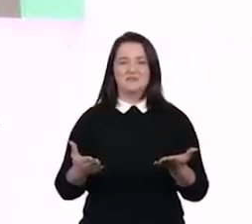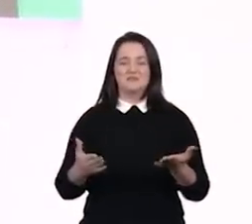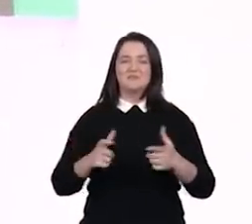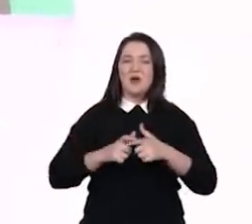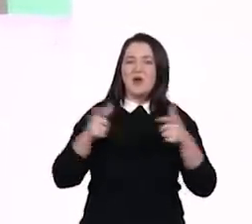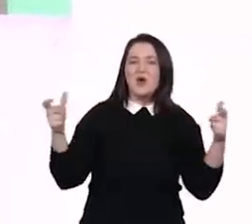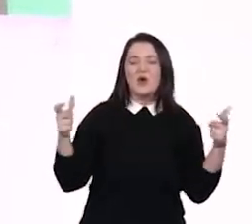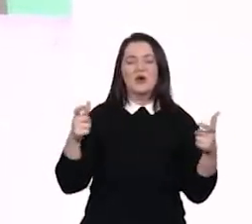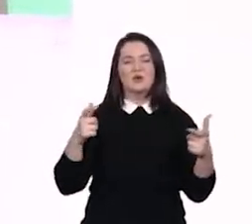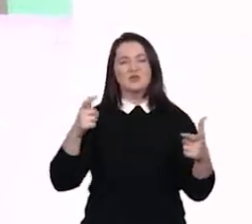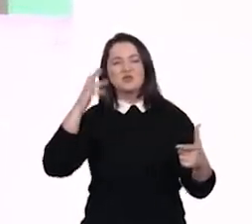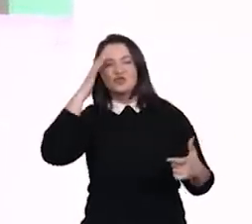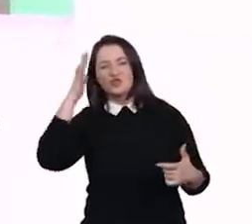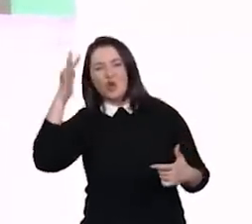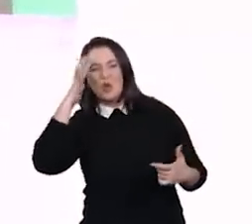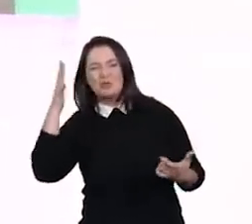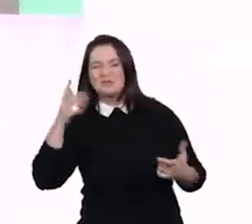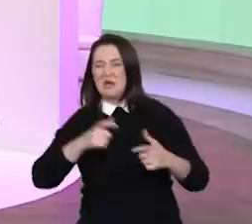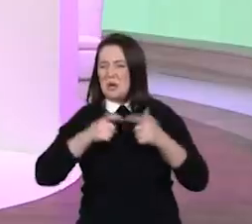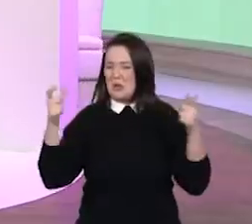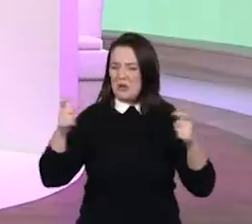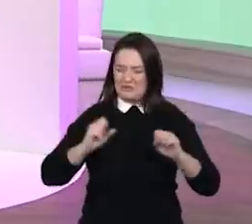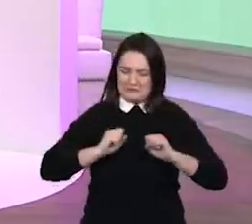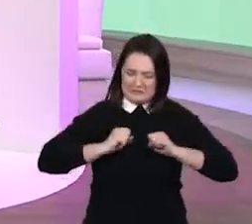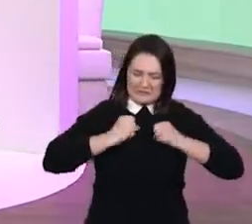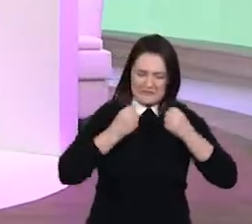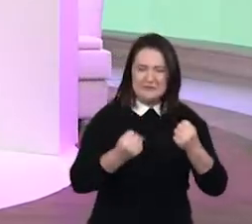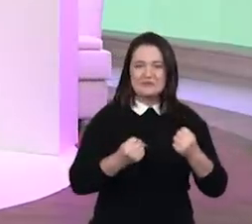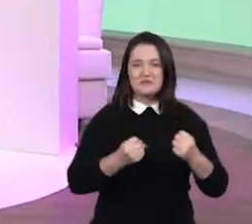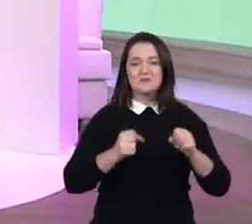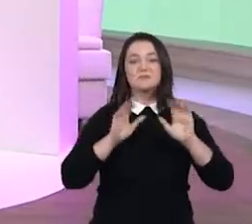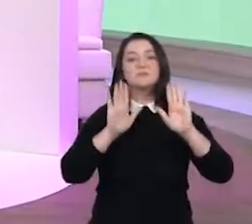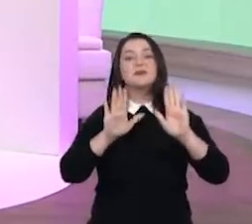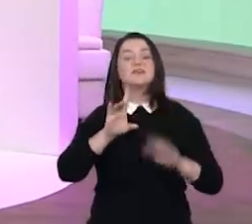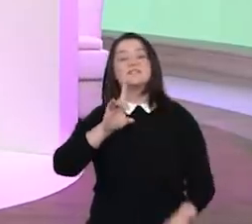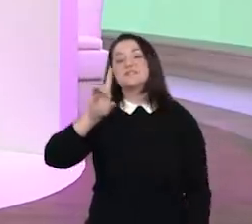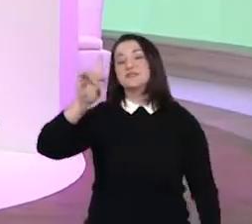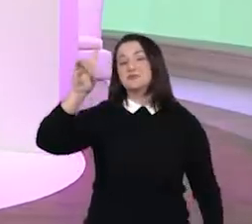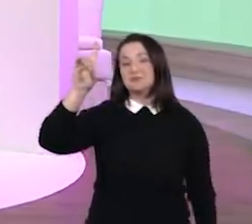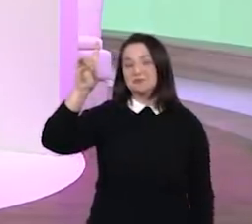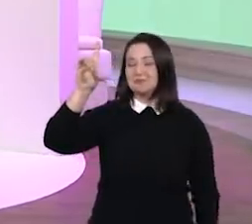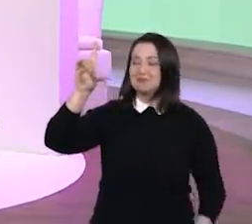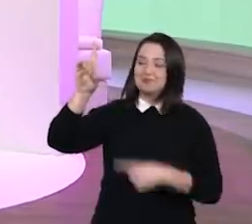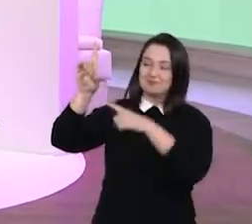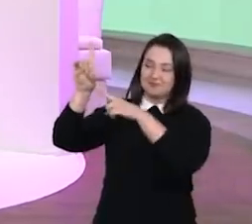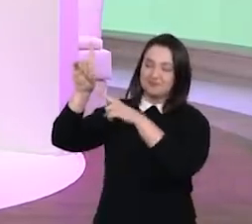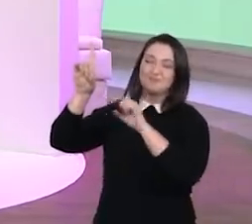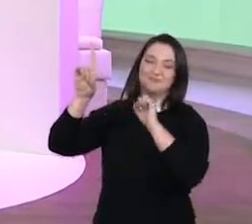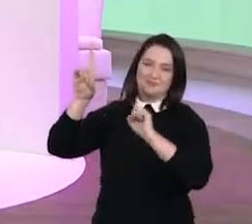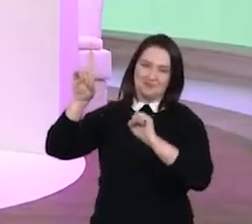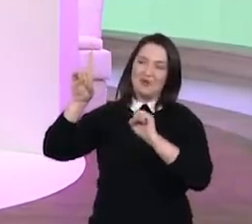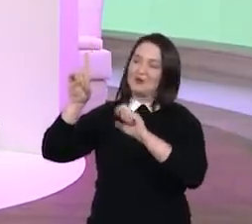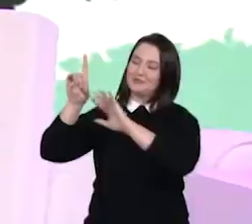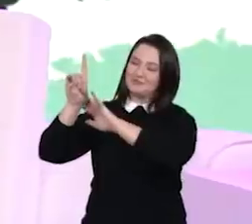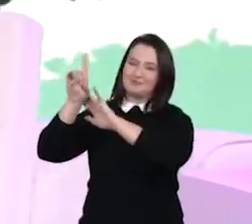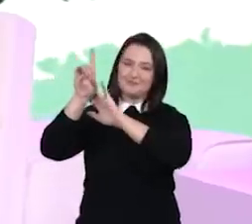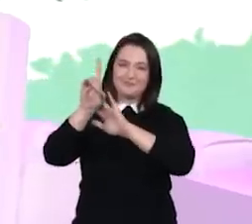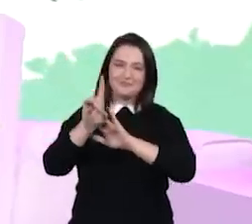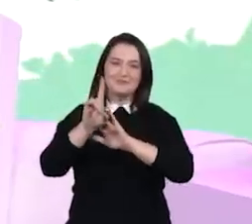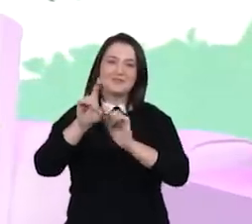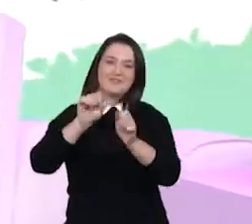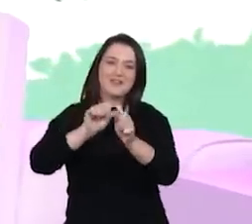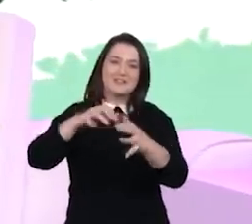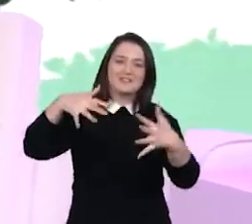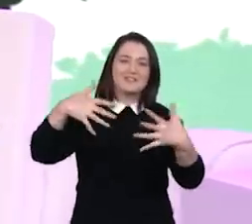ser maiores do que as nossas forças. Mas Deus, Ele é aquele que pode realizar todas as coisas. E